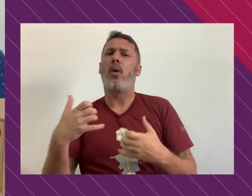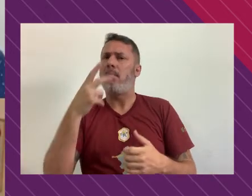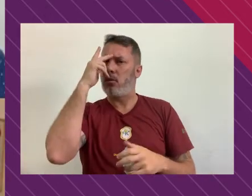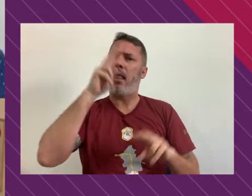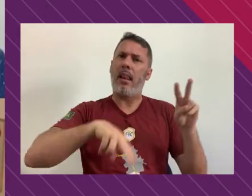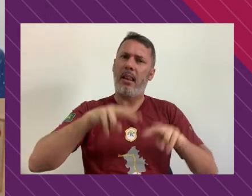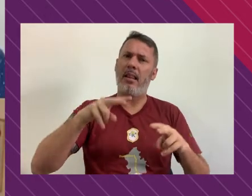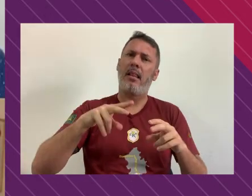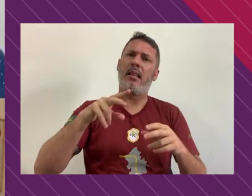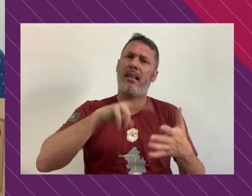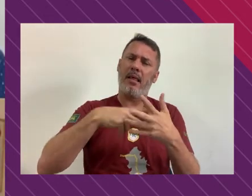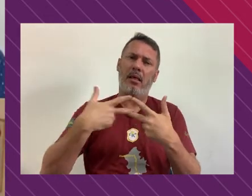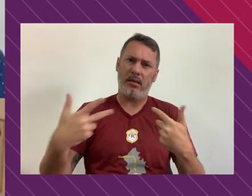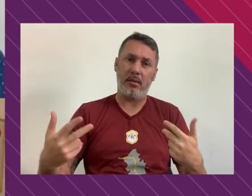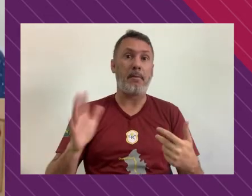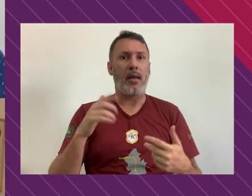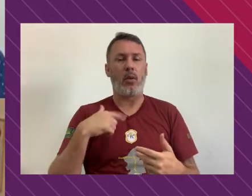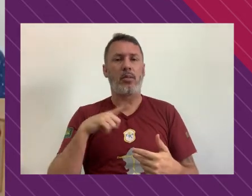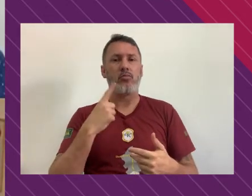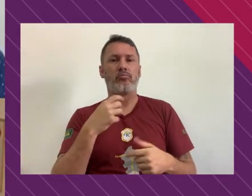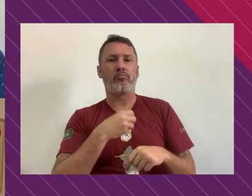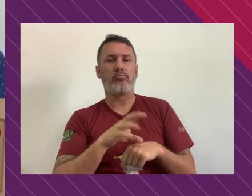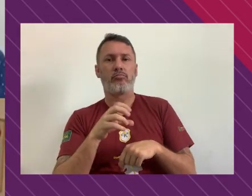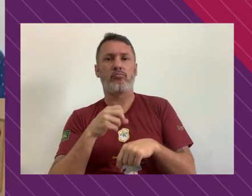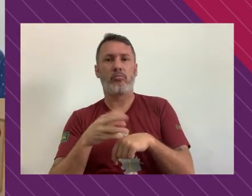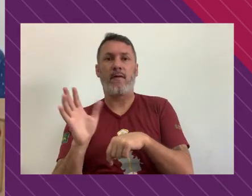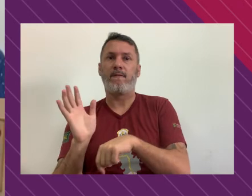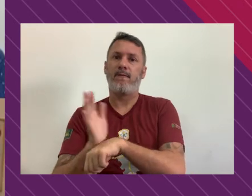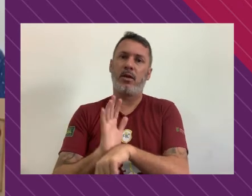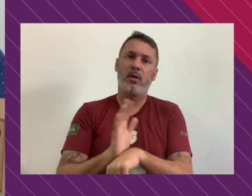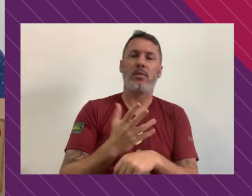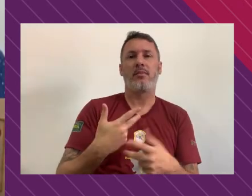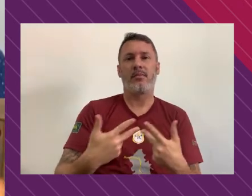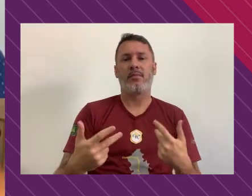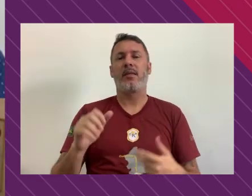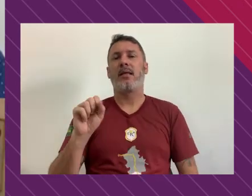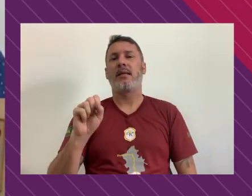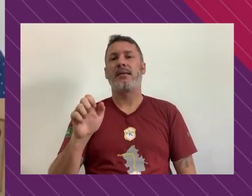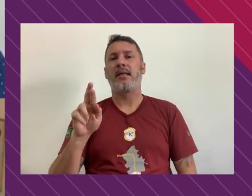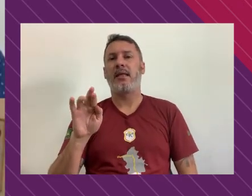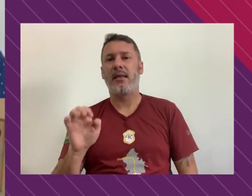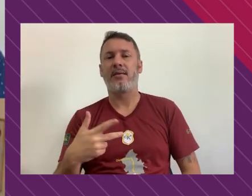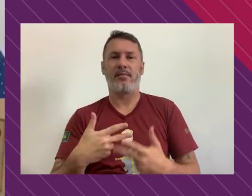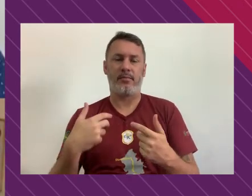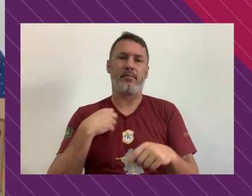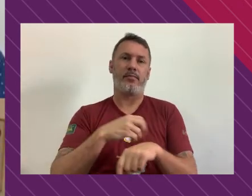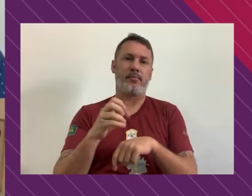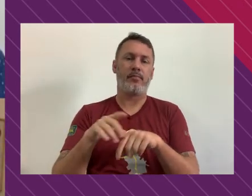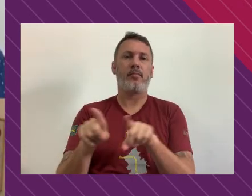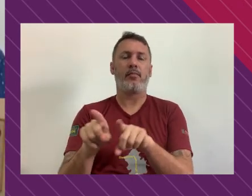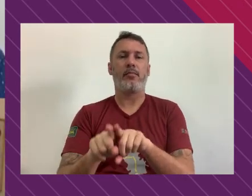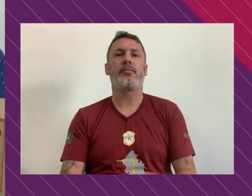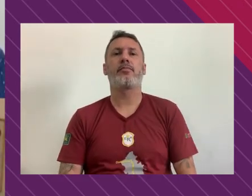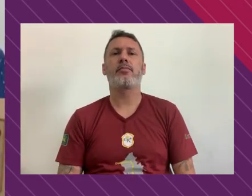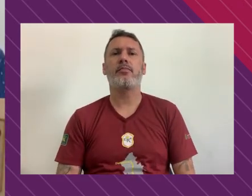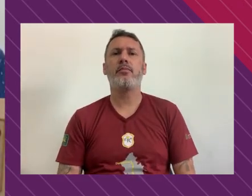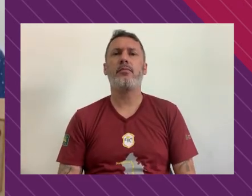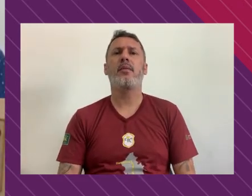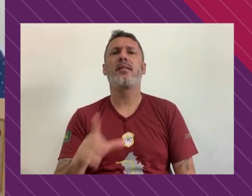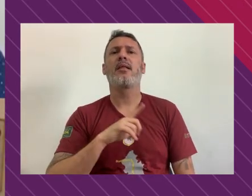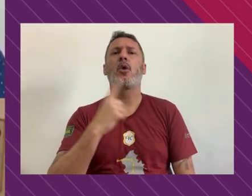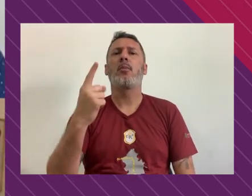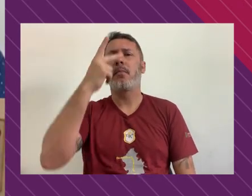Ótimo. Você fala do processo de formação como algo que estabelece uma perspectiva, uma visão de mundo e sem